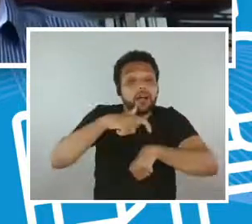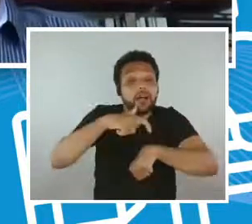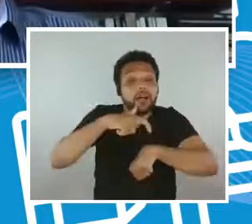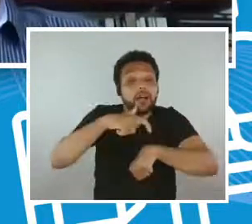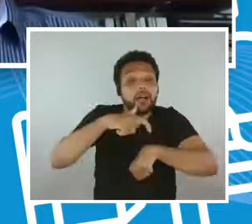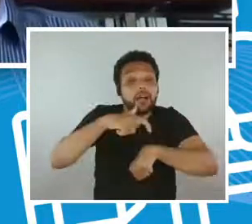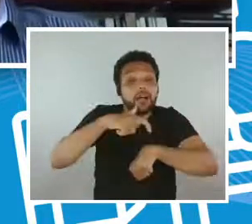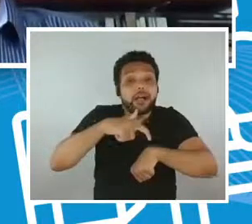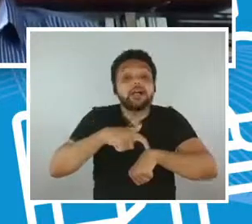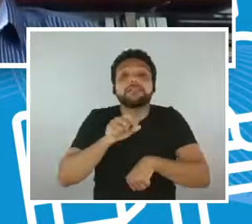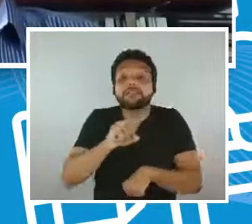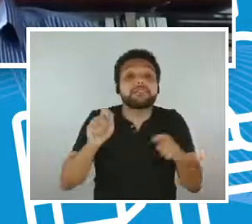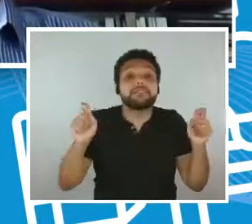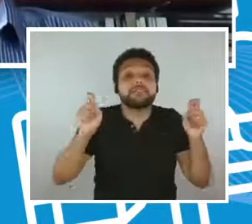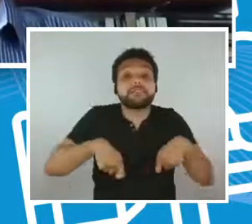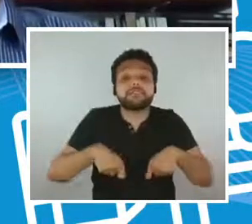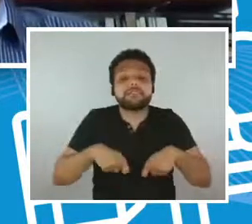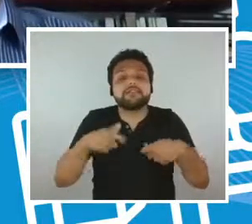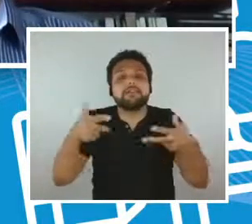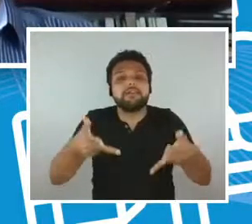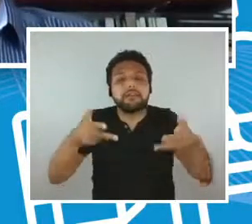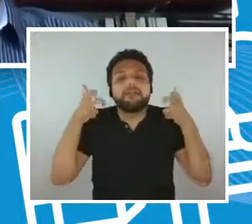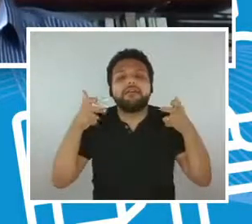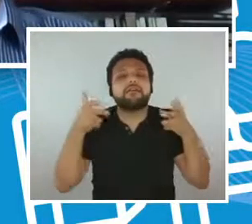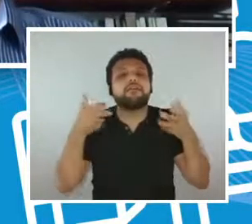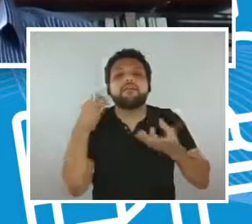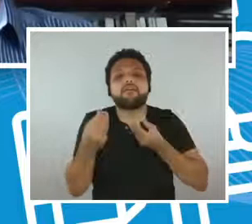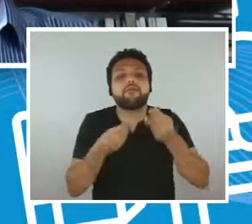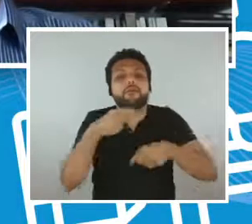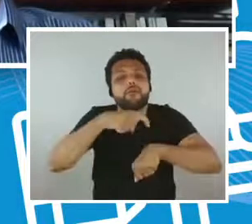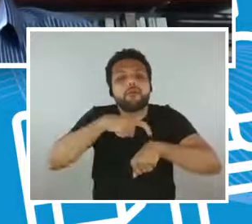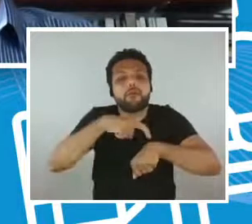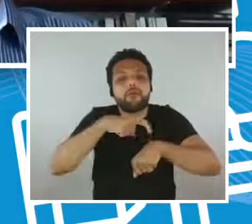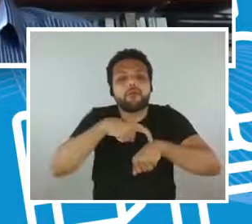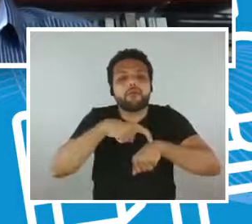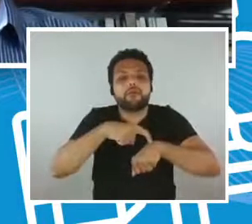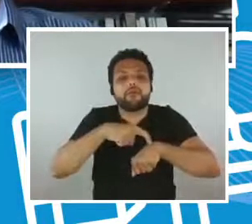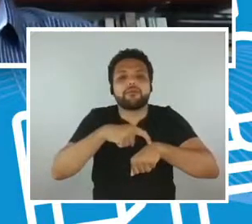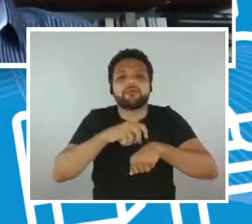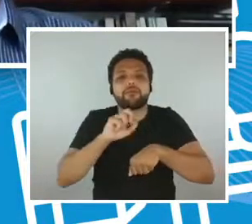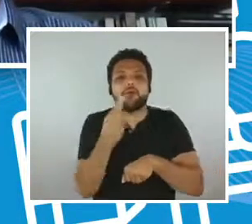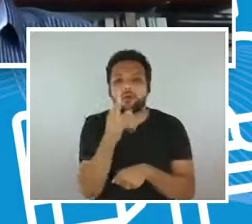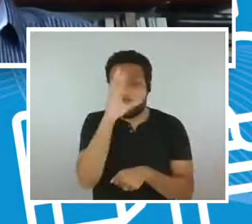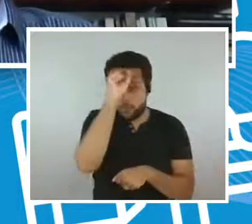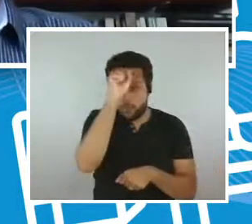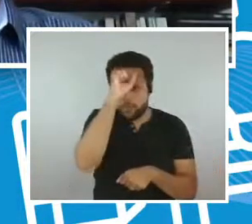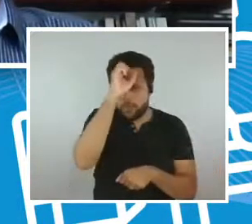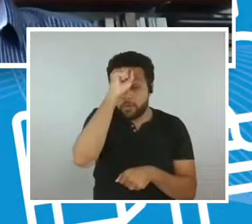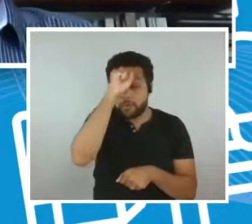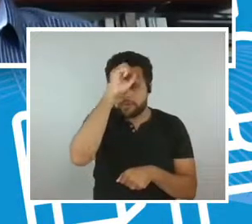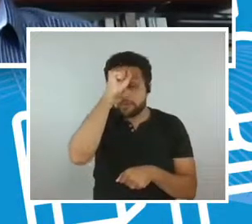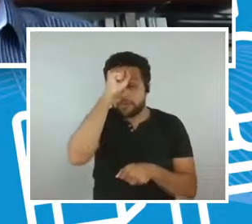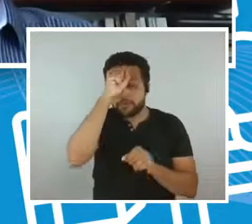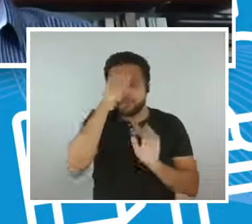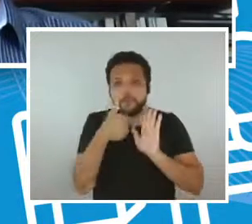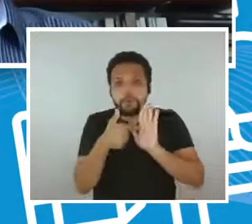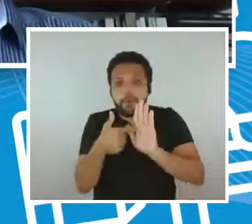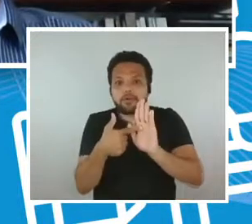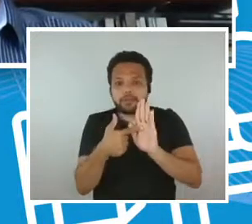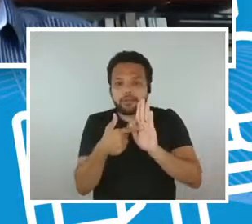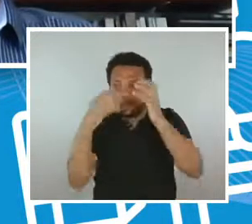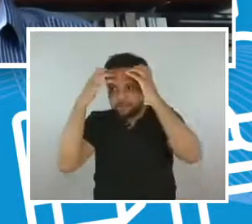é possível vislumbrar aí esse momento ou uma aprendizagem aparecendo aí